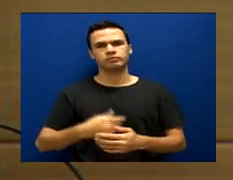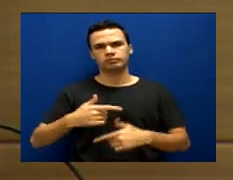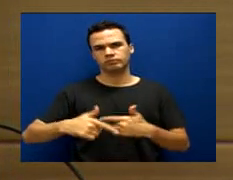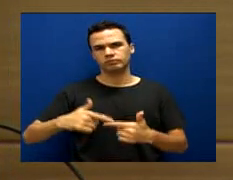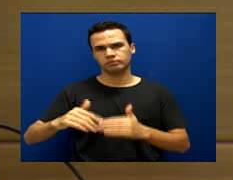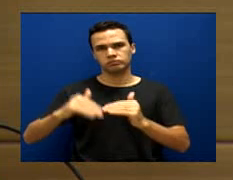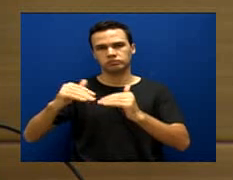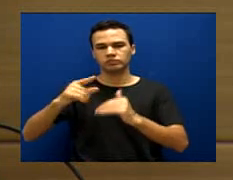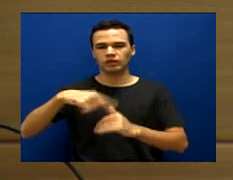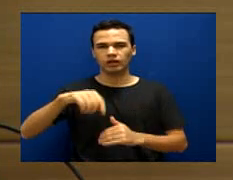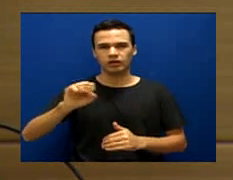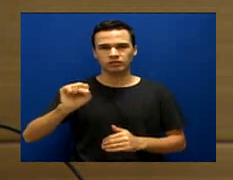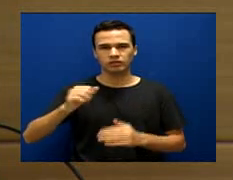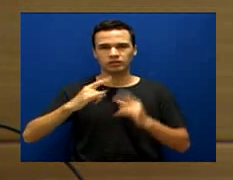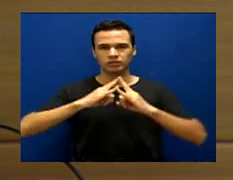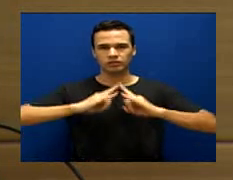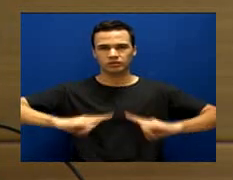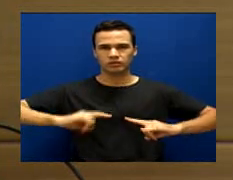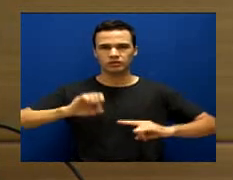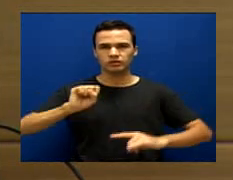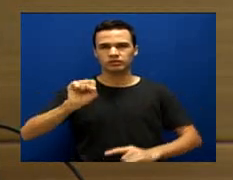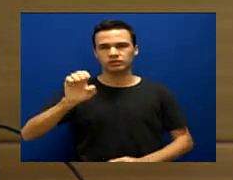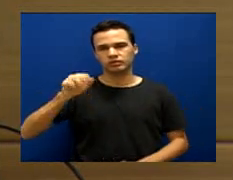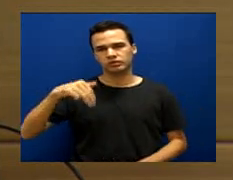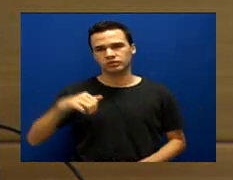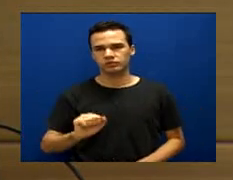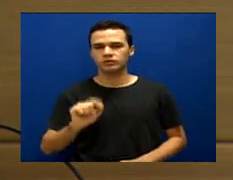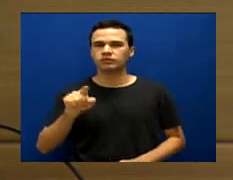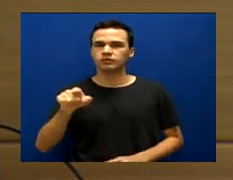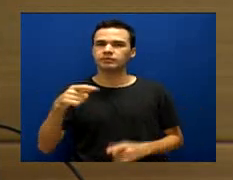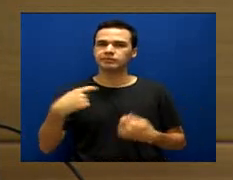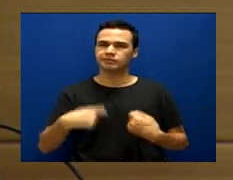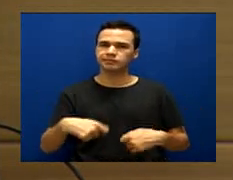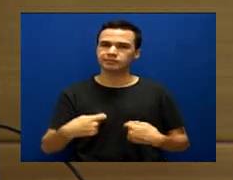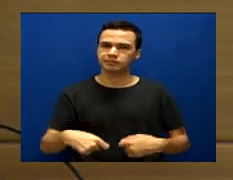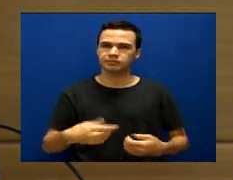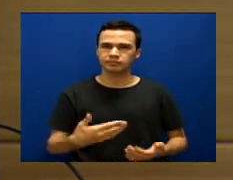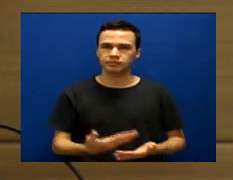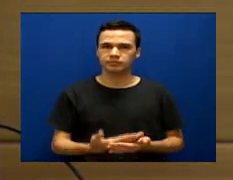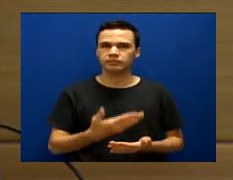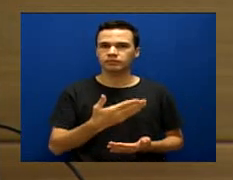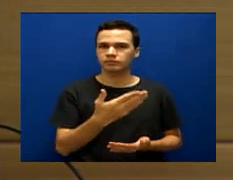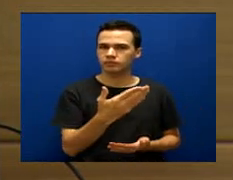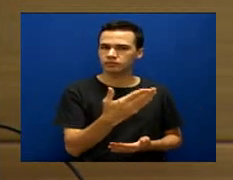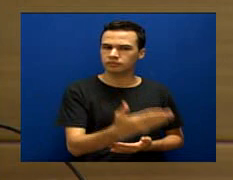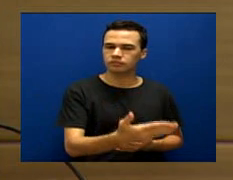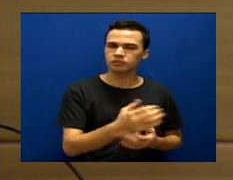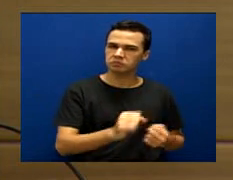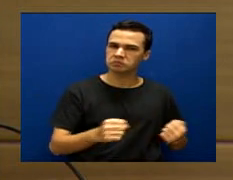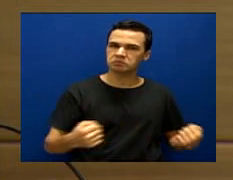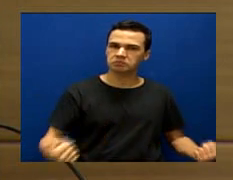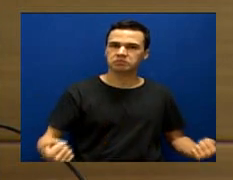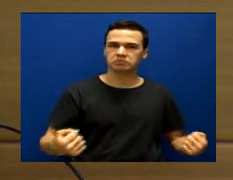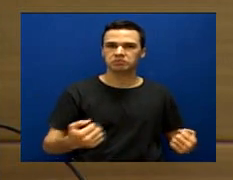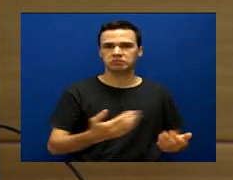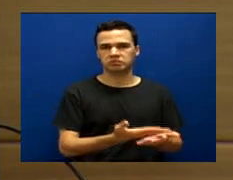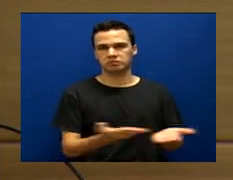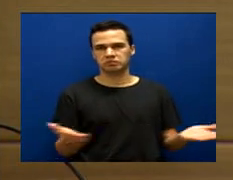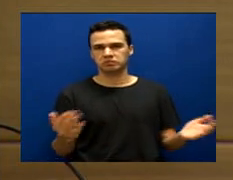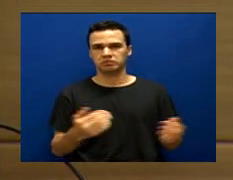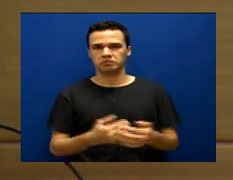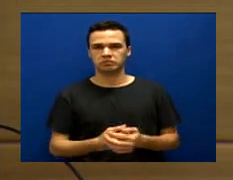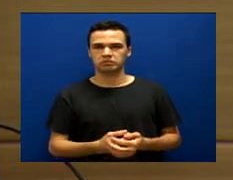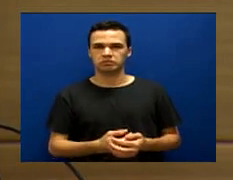instituição SEMA, ela quer acertar. E eu preciso dessa sinergia de vocês,